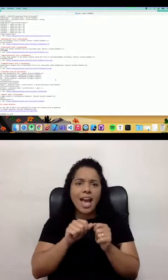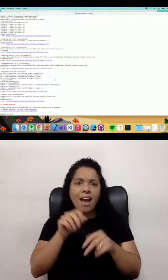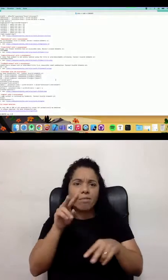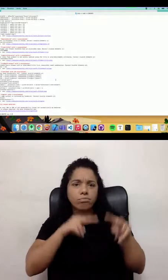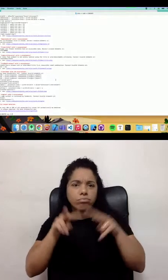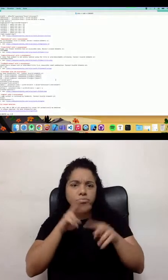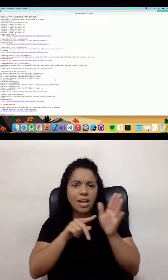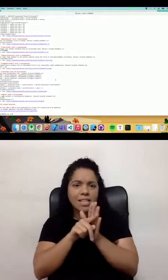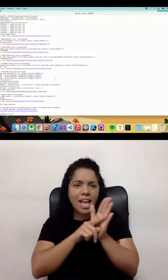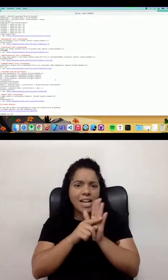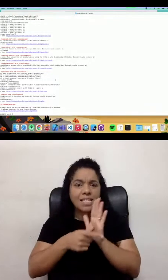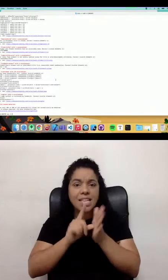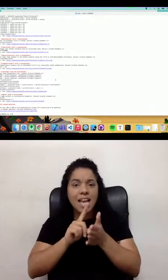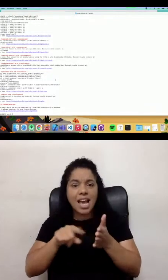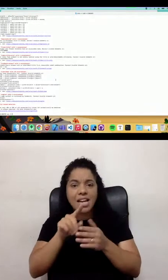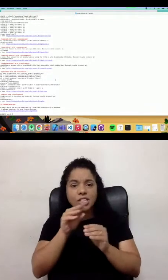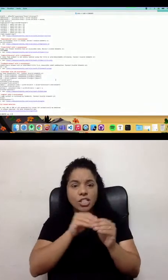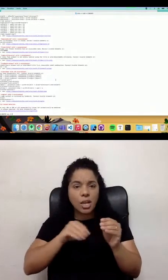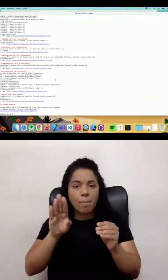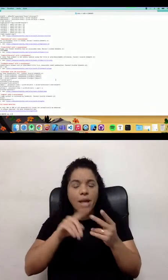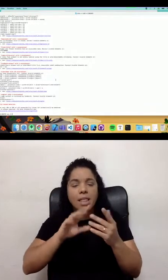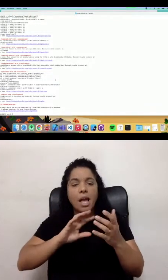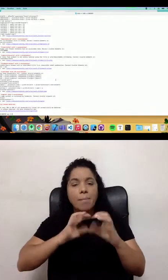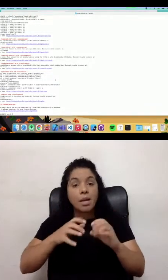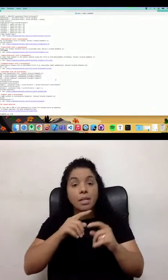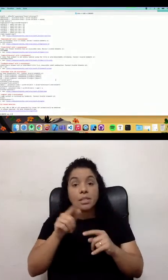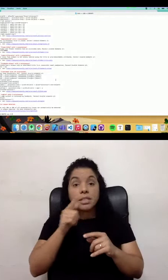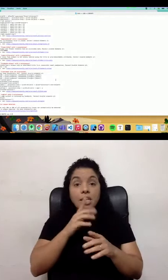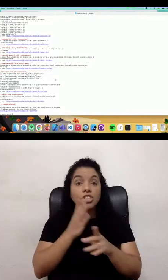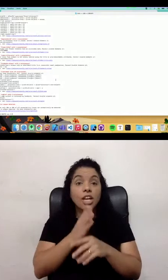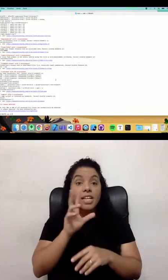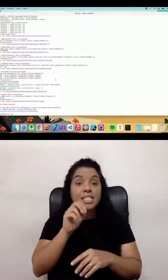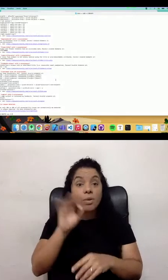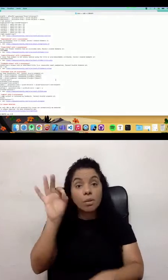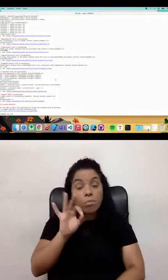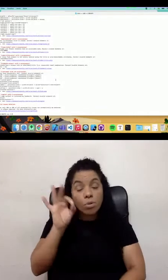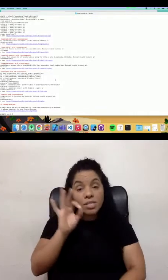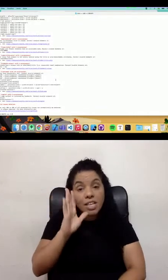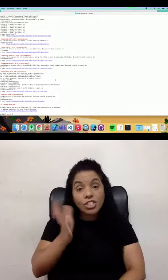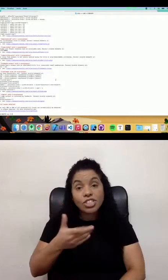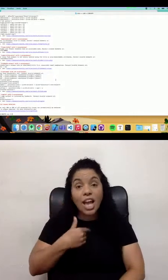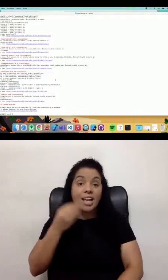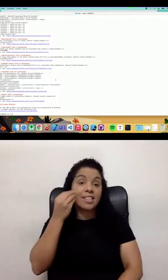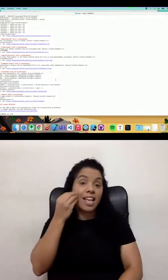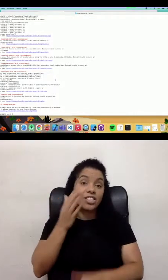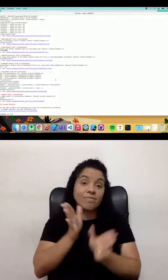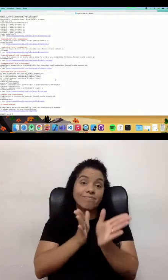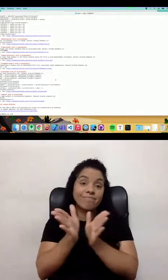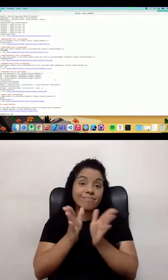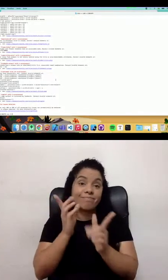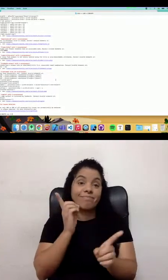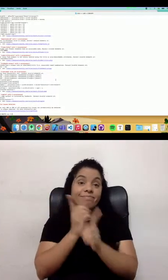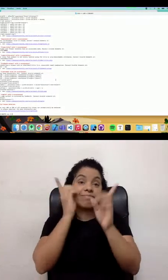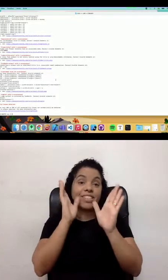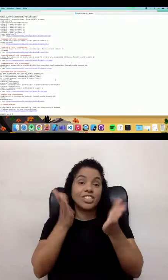análise antes de mandar o bug, com 50% dos seus testes de acessibilidade